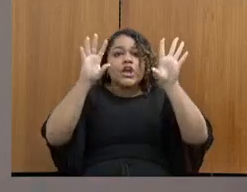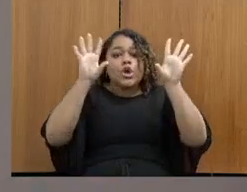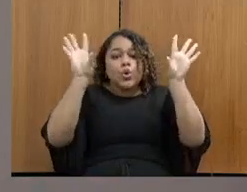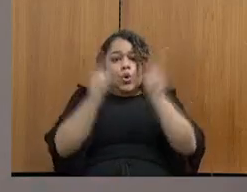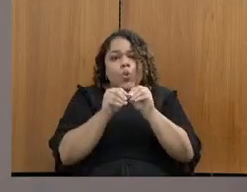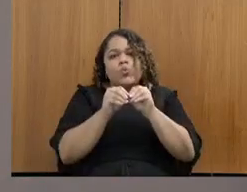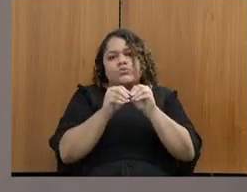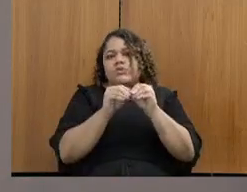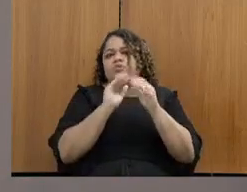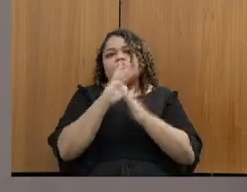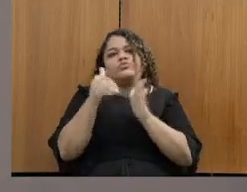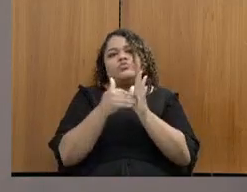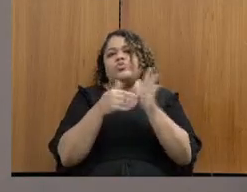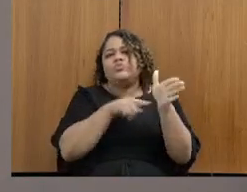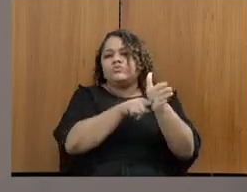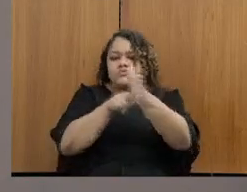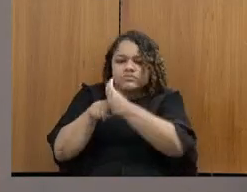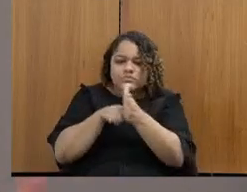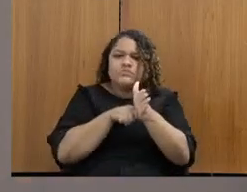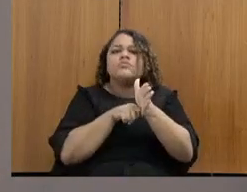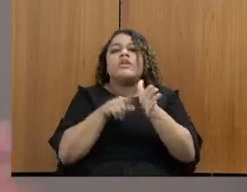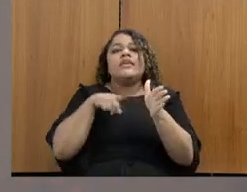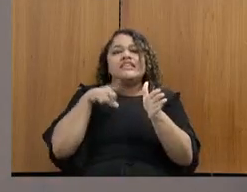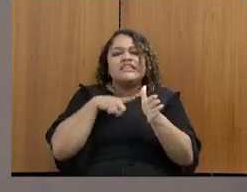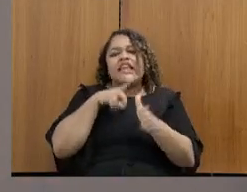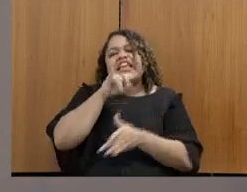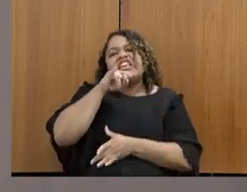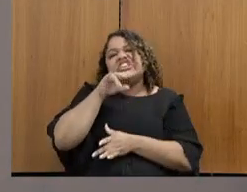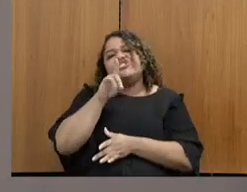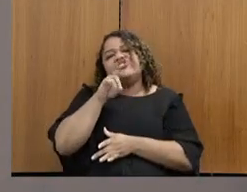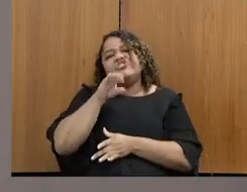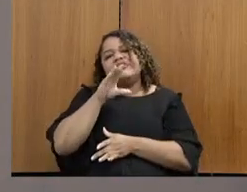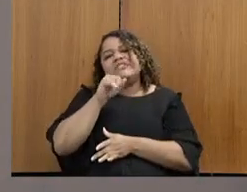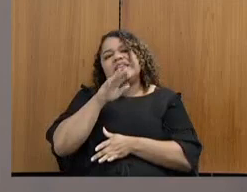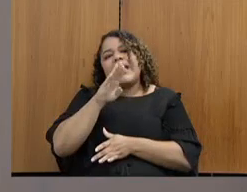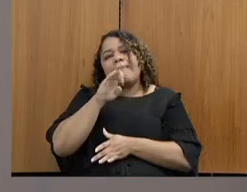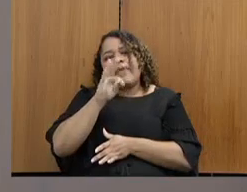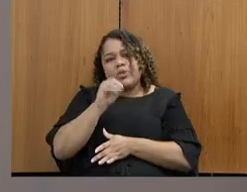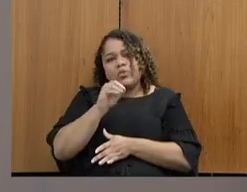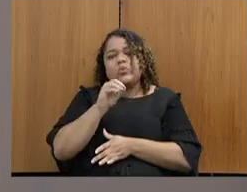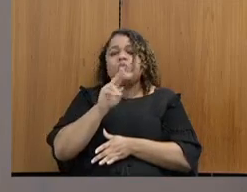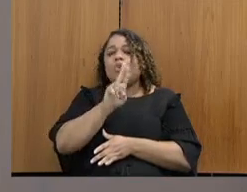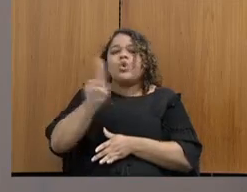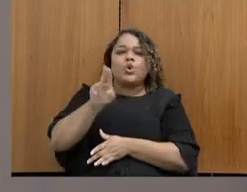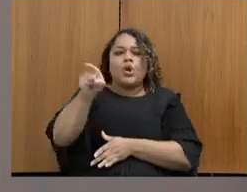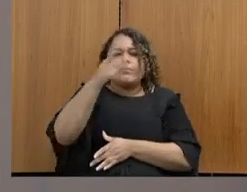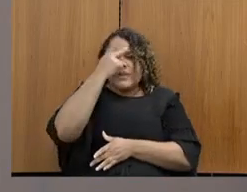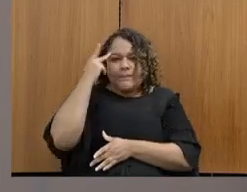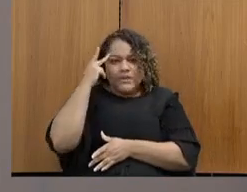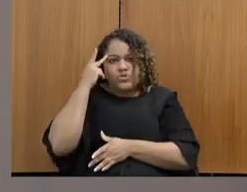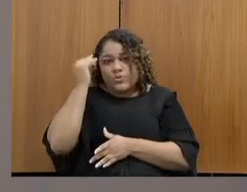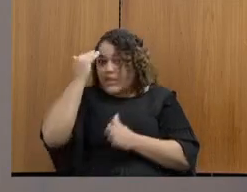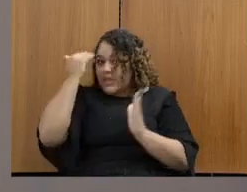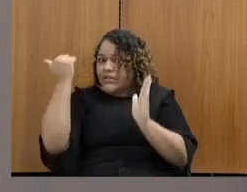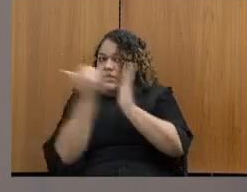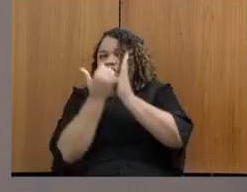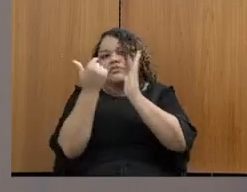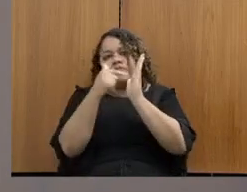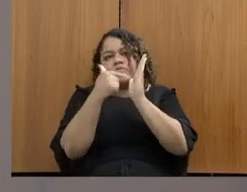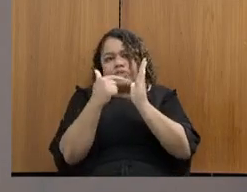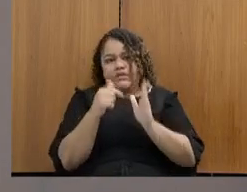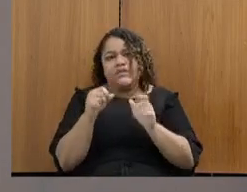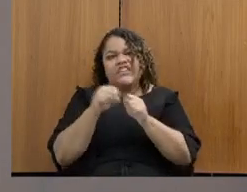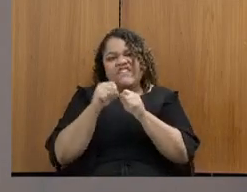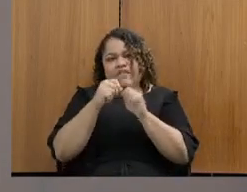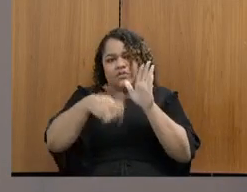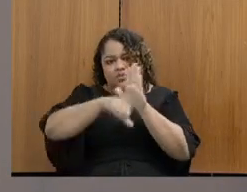daqueles que figurem ali né como autores dessas infrações penais eu a minha maior parte